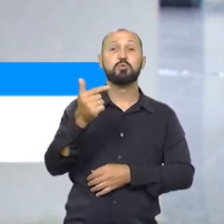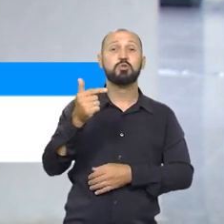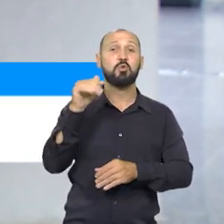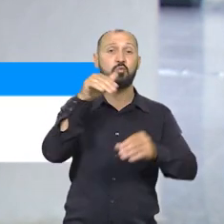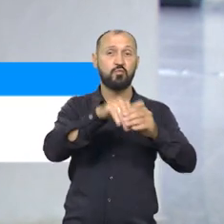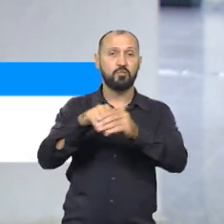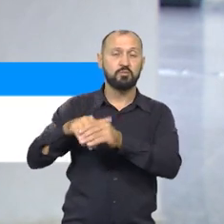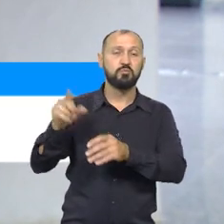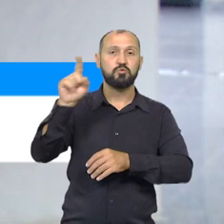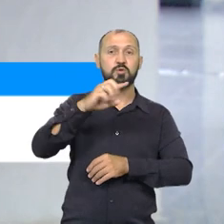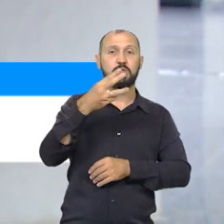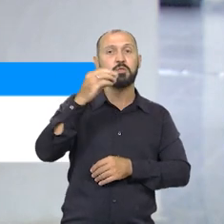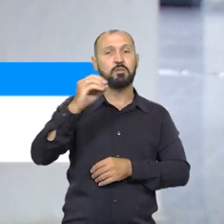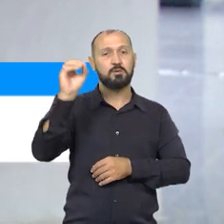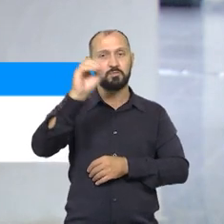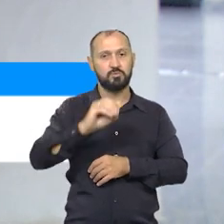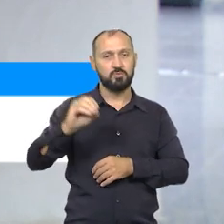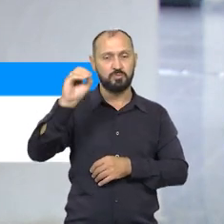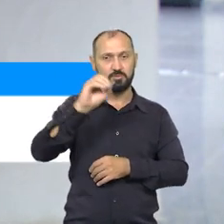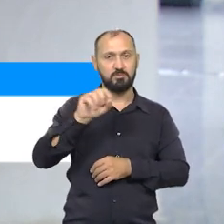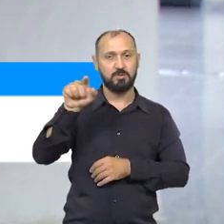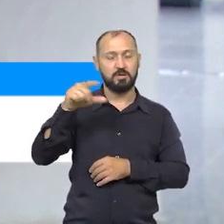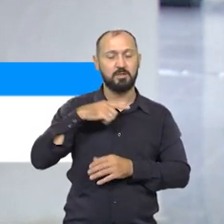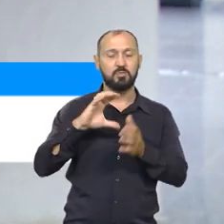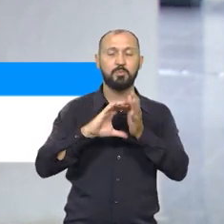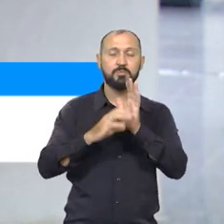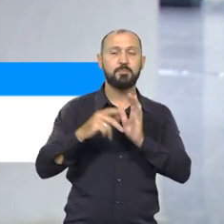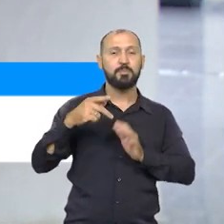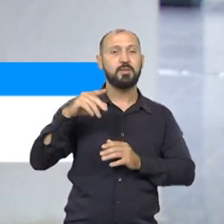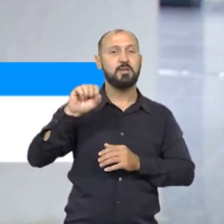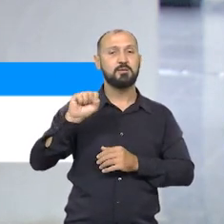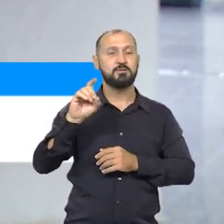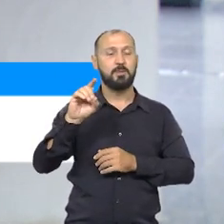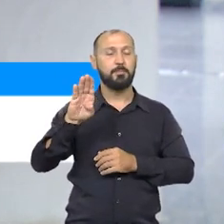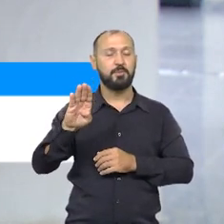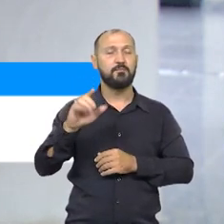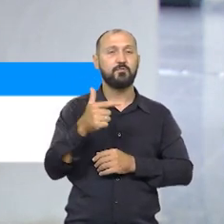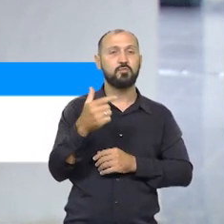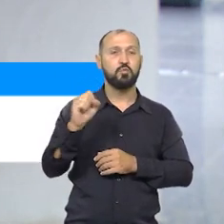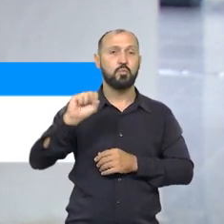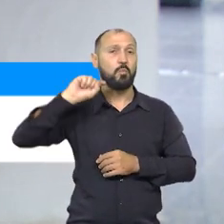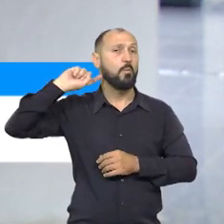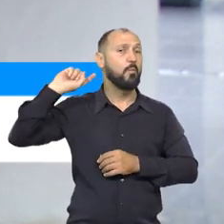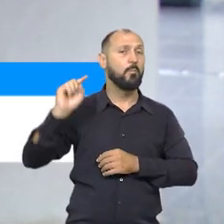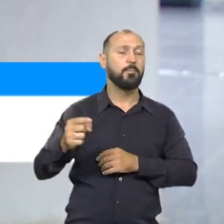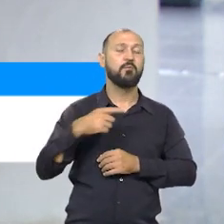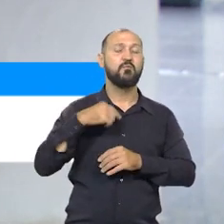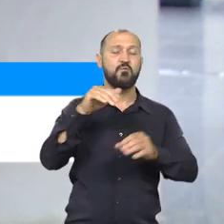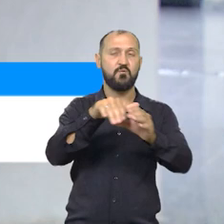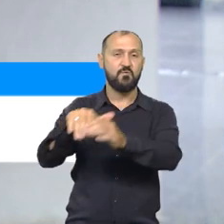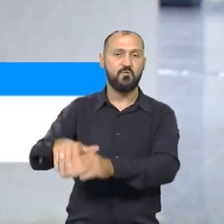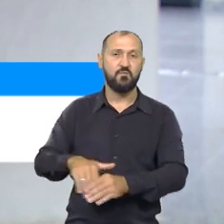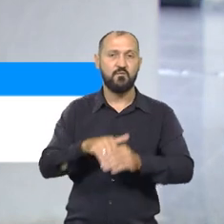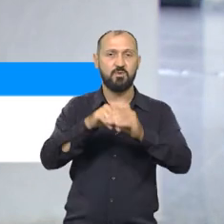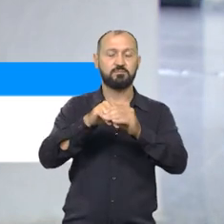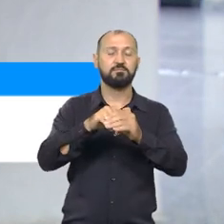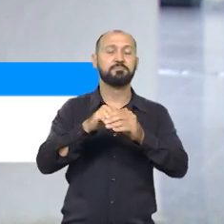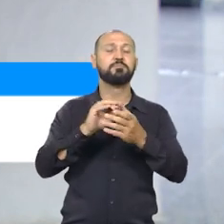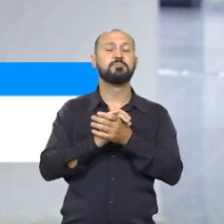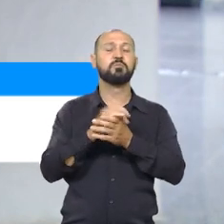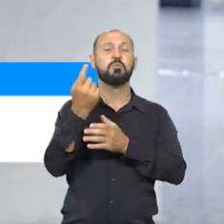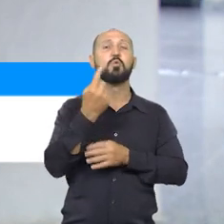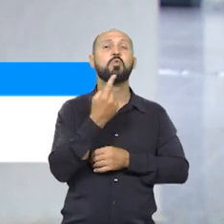do Sul no segundo turno em 30 de Outubro o tucano obteve 88.210 votos